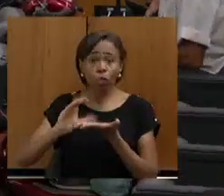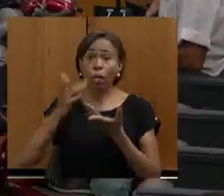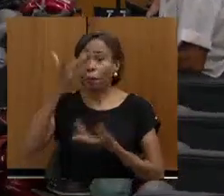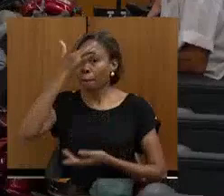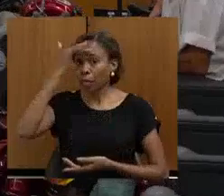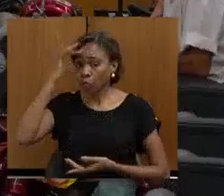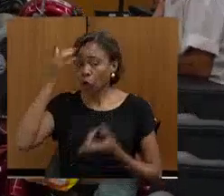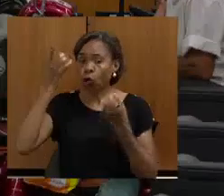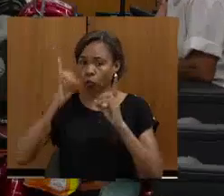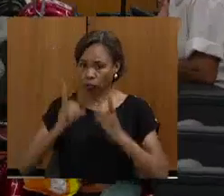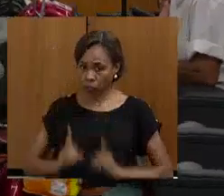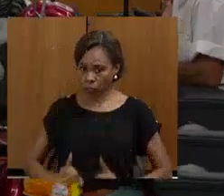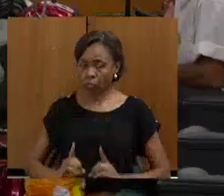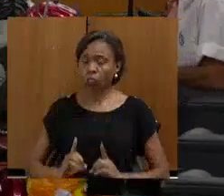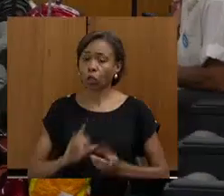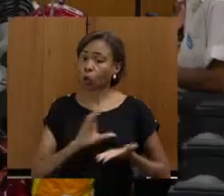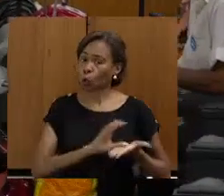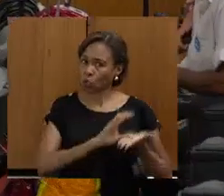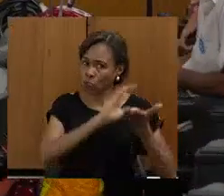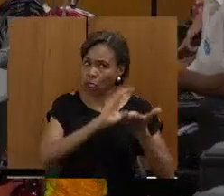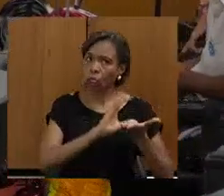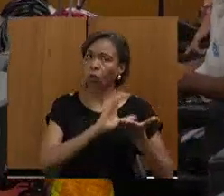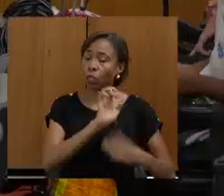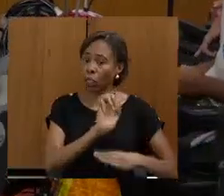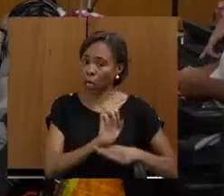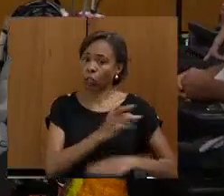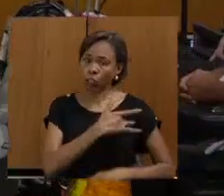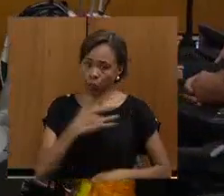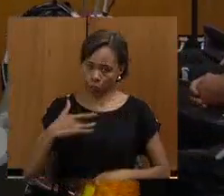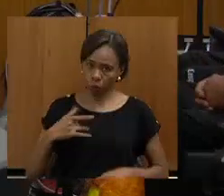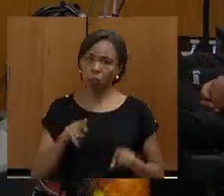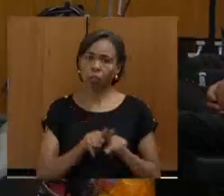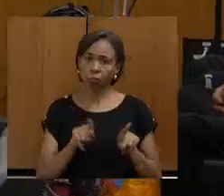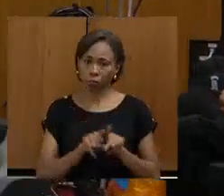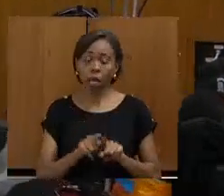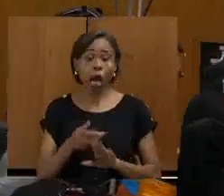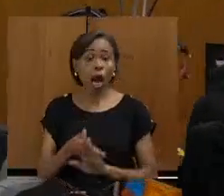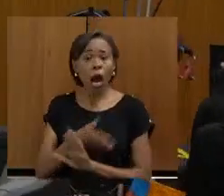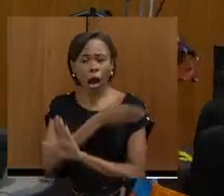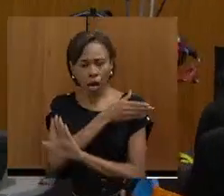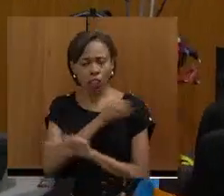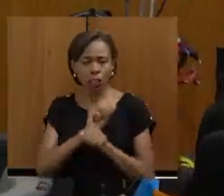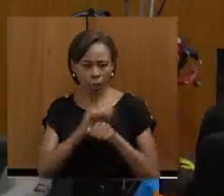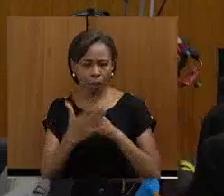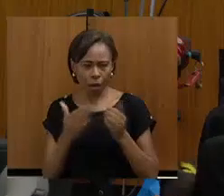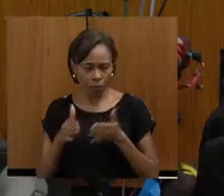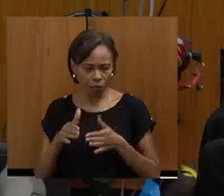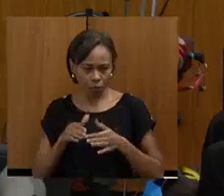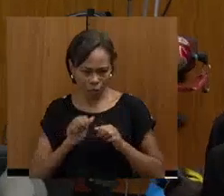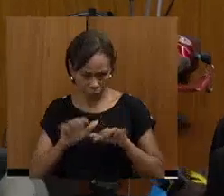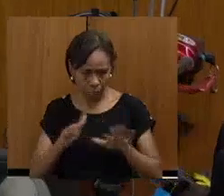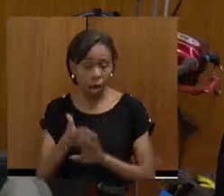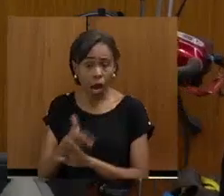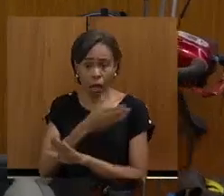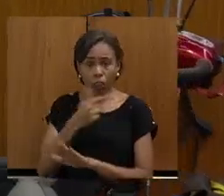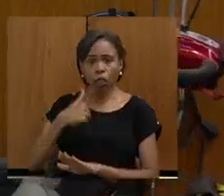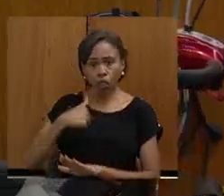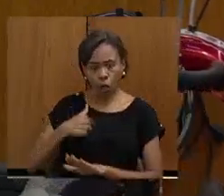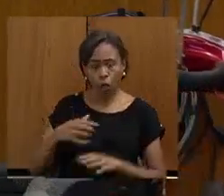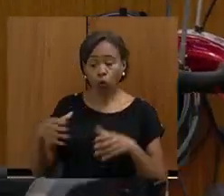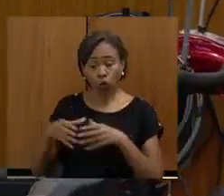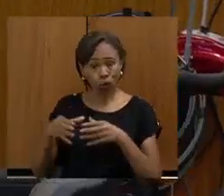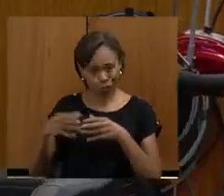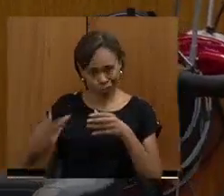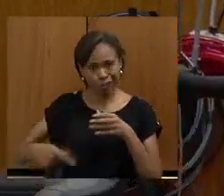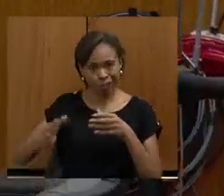também do Conselho Estadual de Saúde. Antes da pandemia, fazia parte dessa Comissão de Direito das Pessoas com